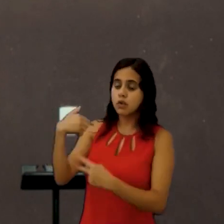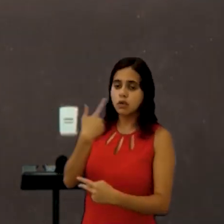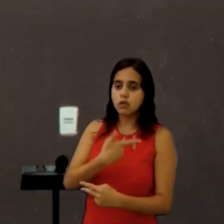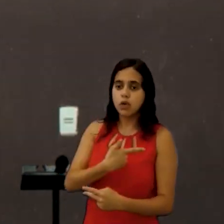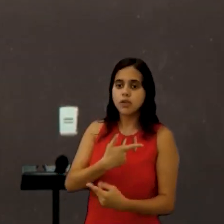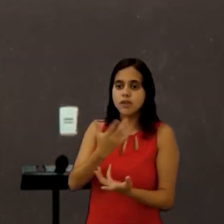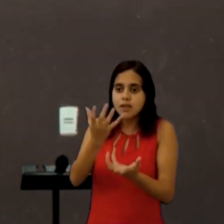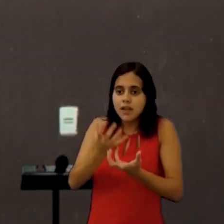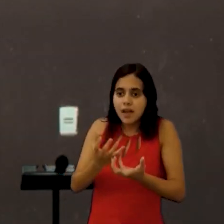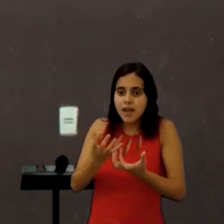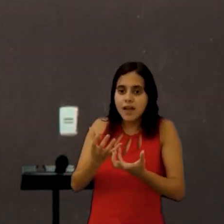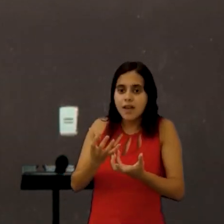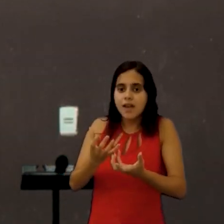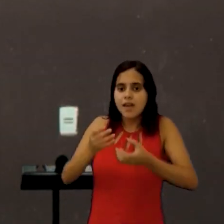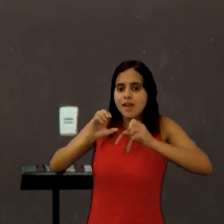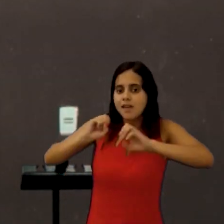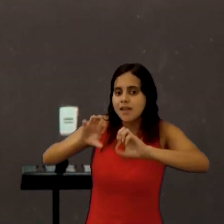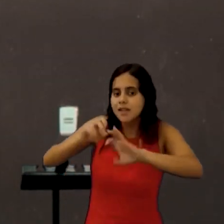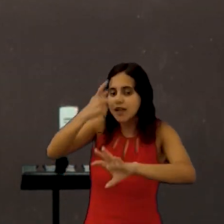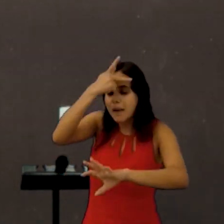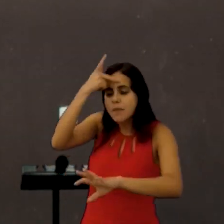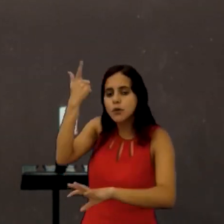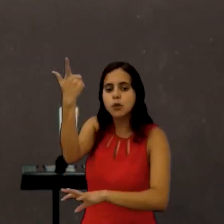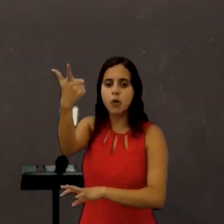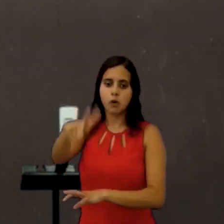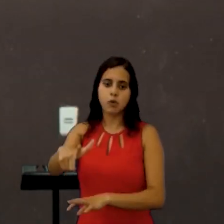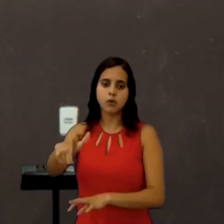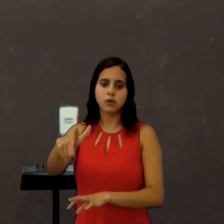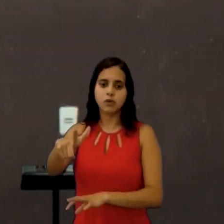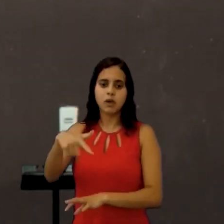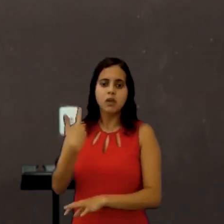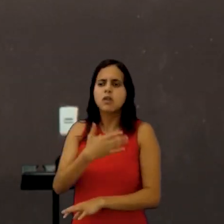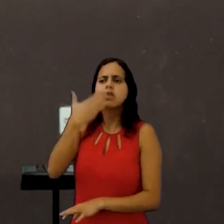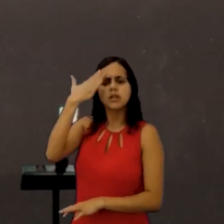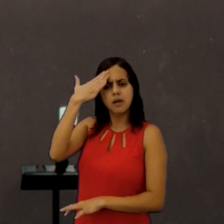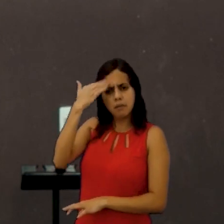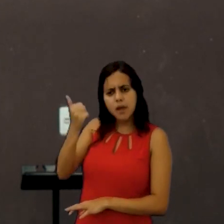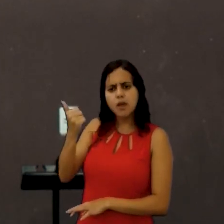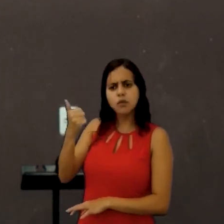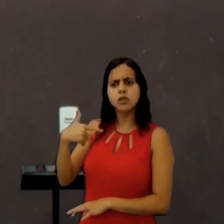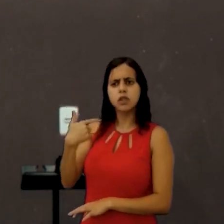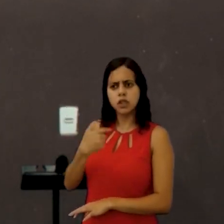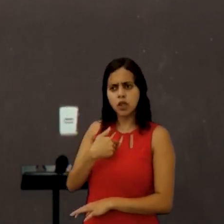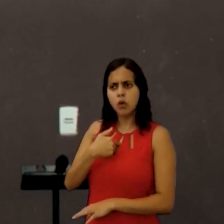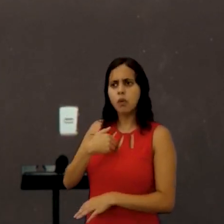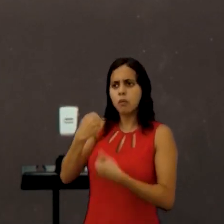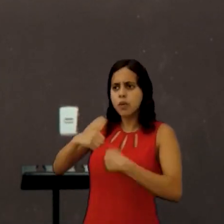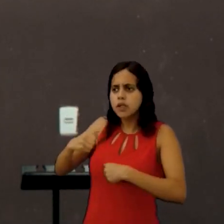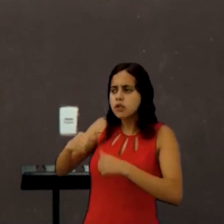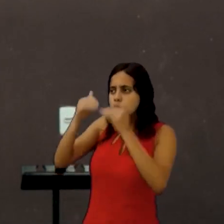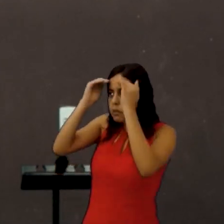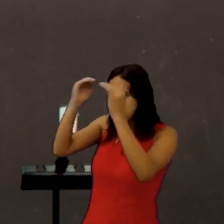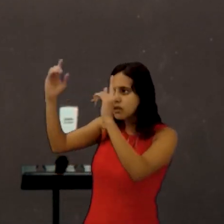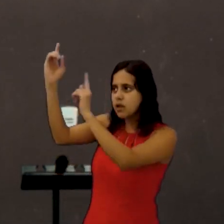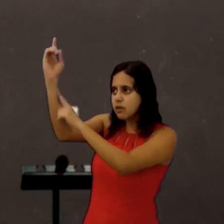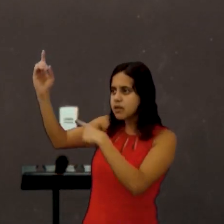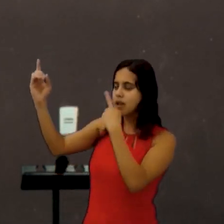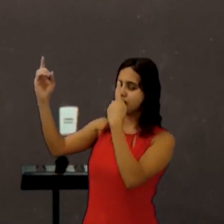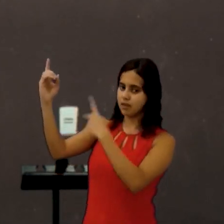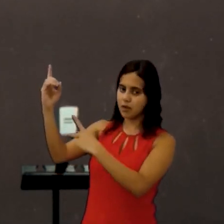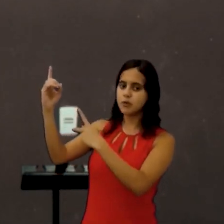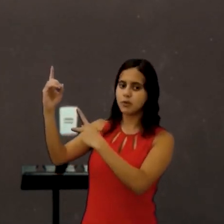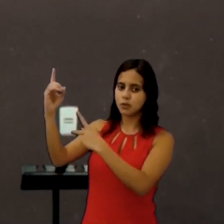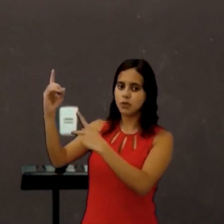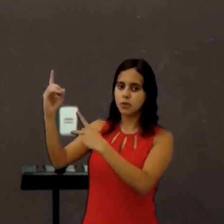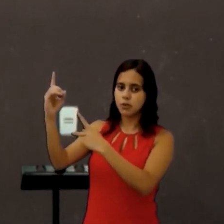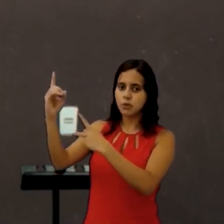as pessoas. Ele diz, por saber disso, que eu tenho que agradá-lo, por saber que eu serei